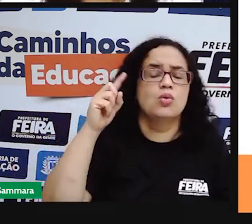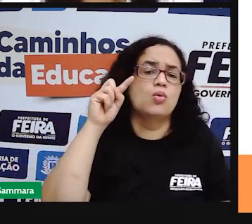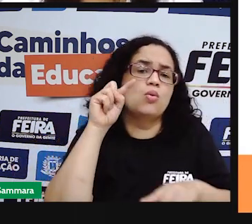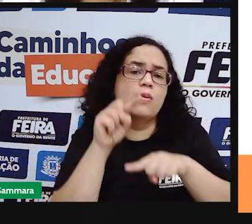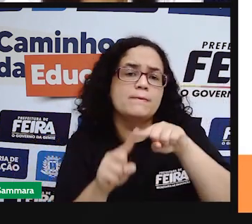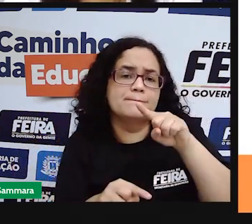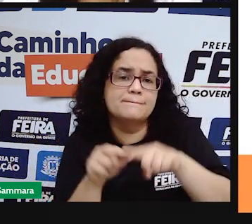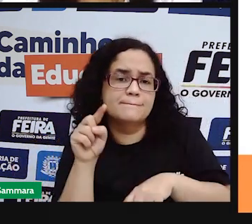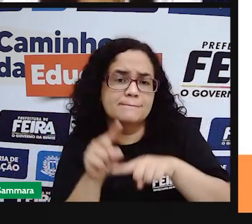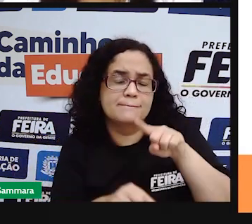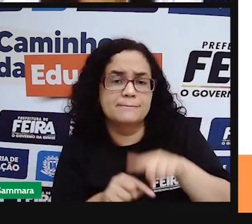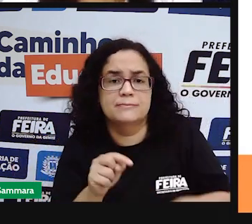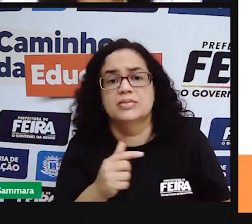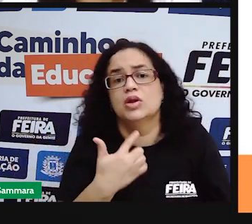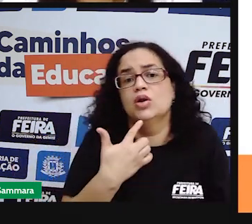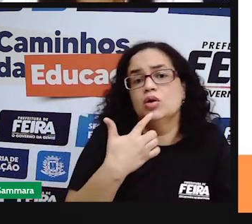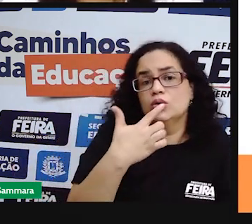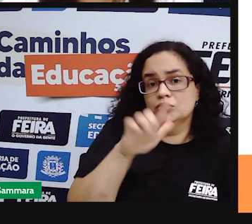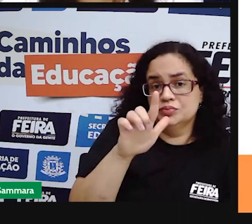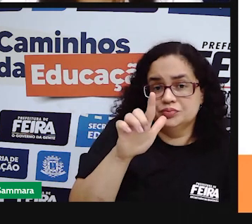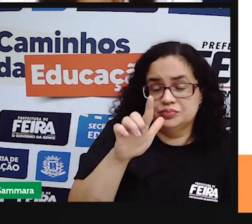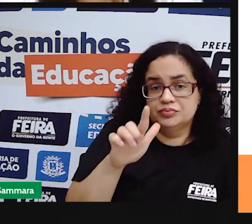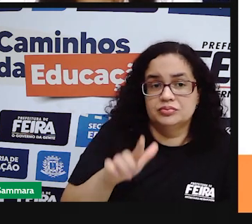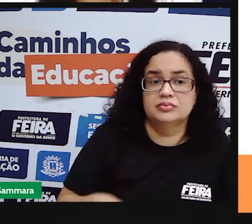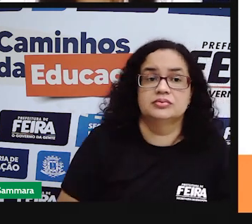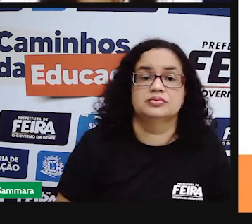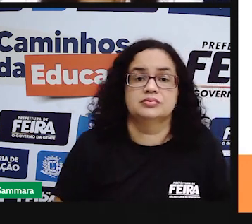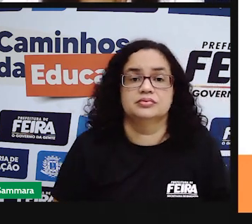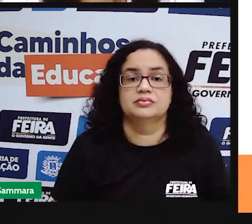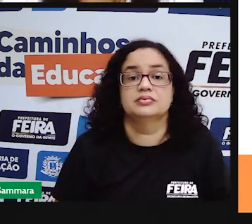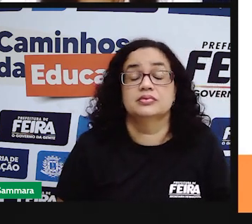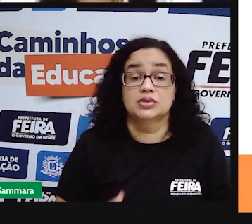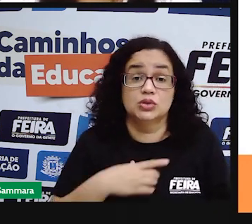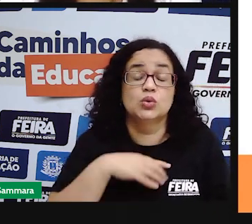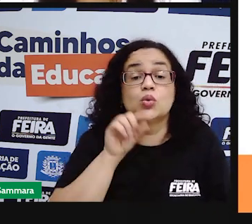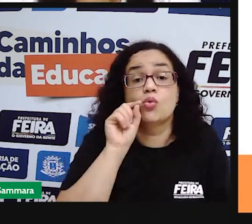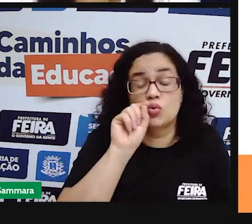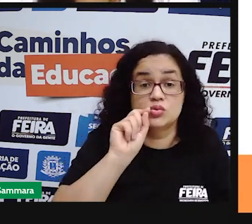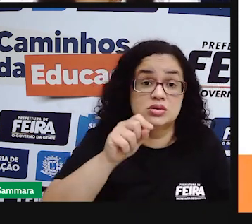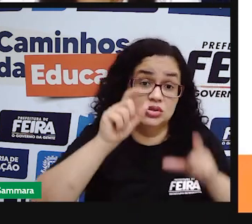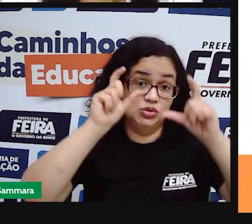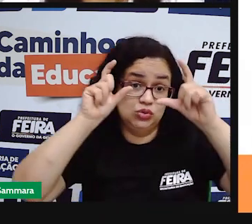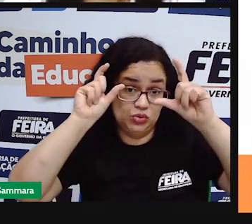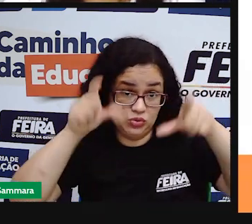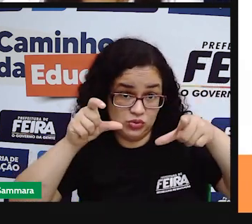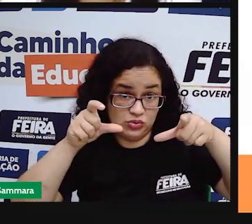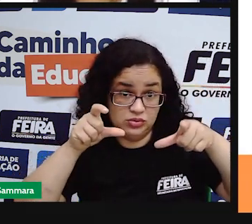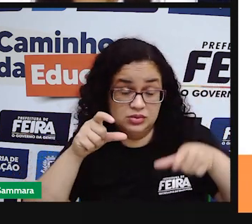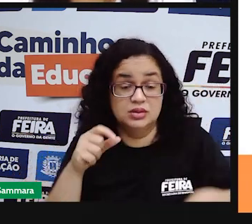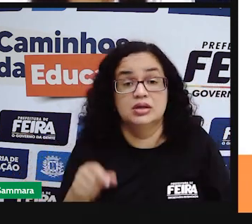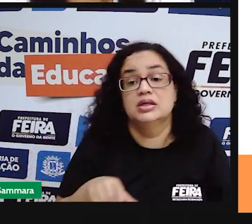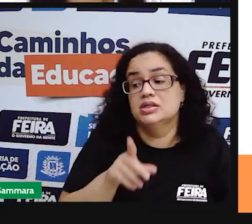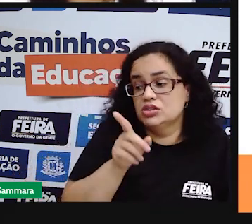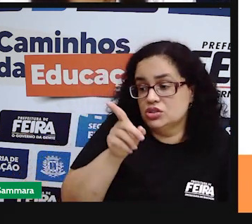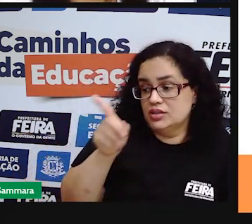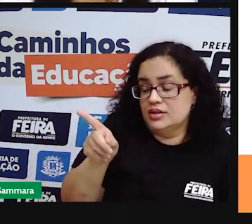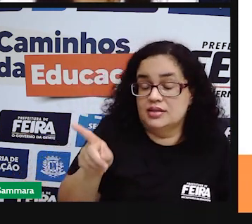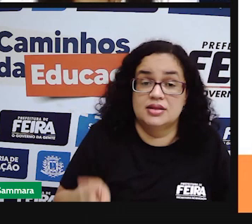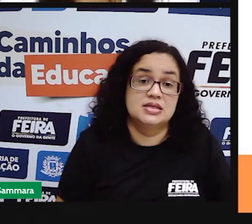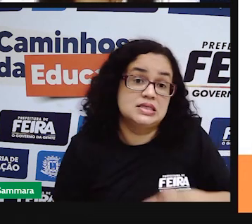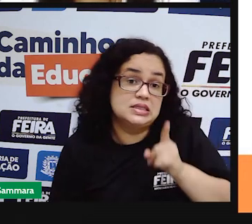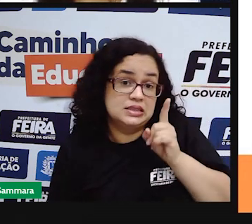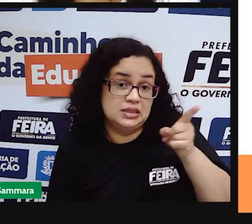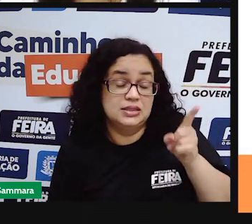coisas extensas ou pequenas. Então, os conceitos de localização, desde o direita, desde o esquerda,